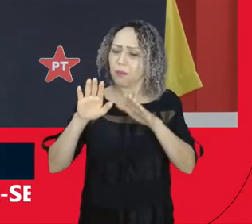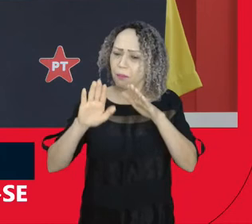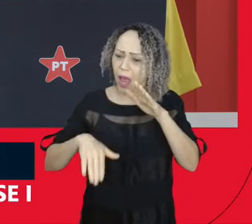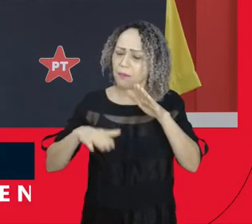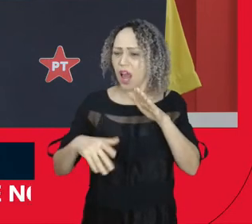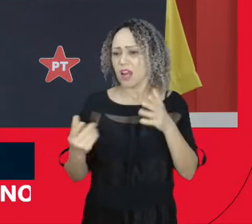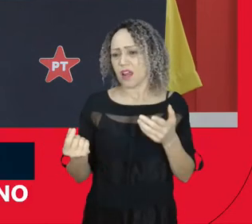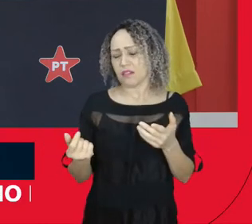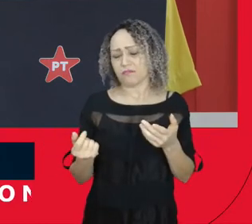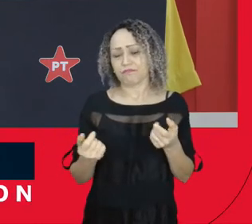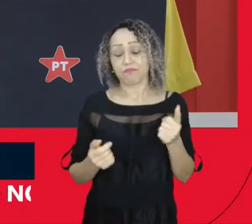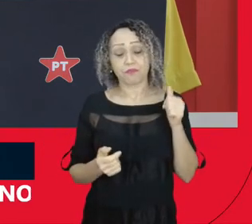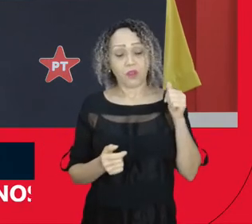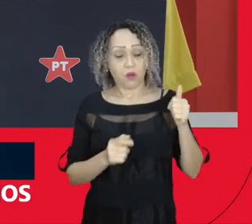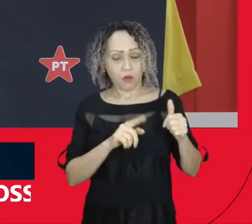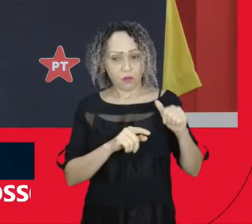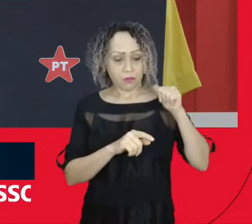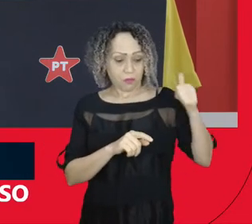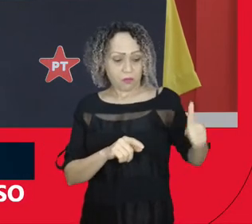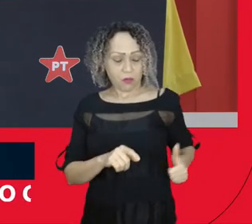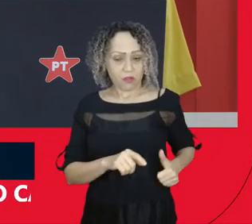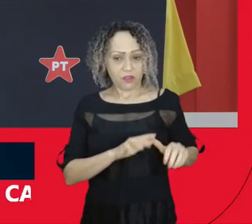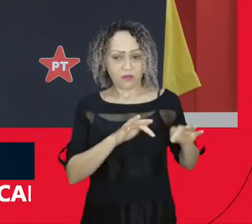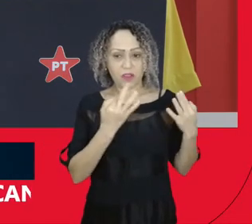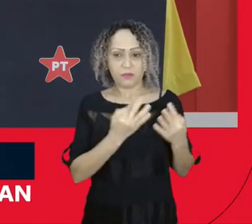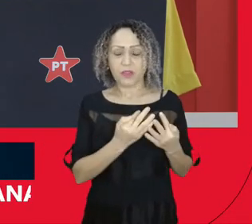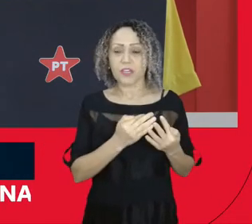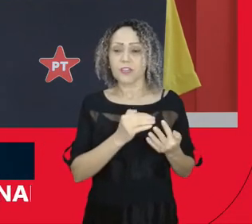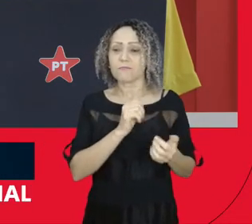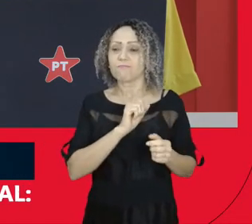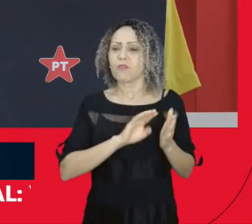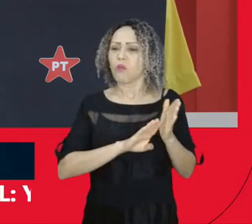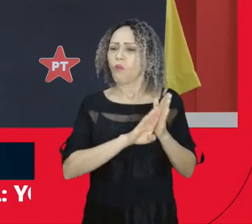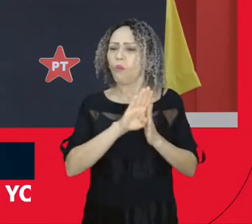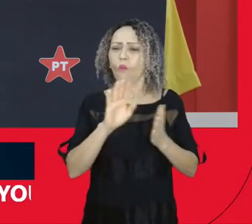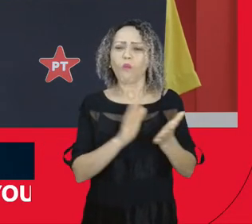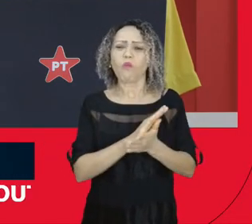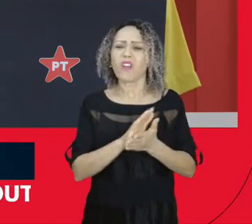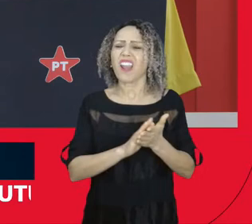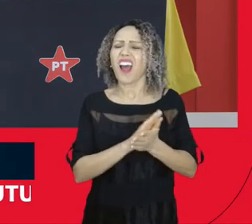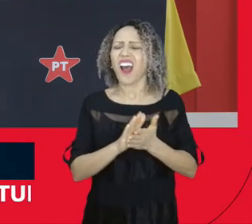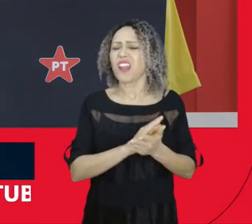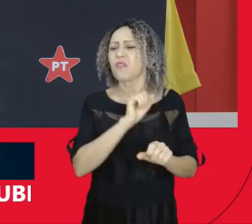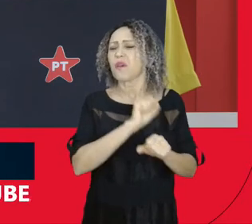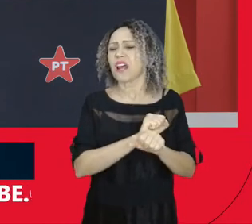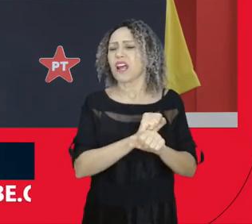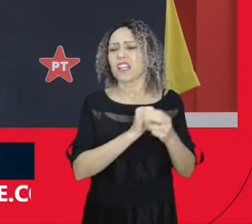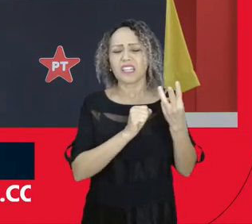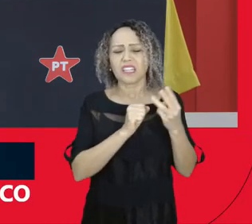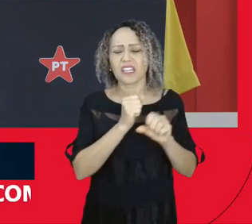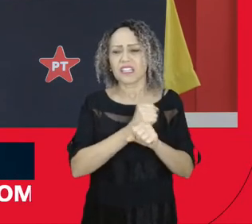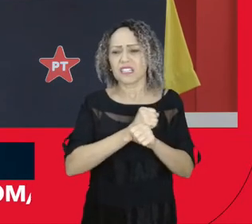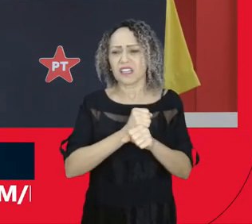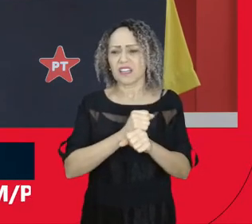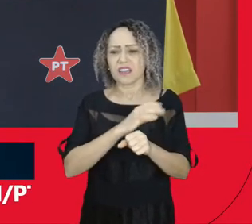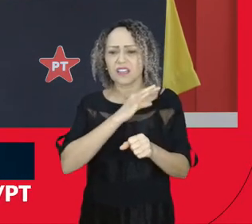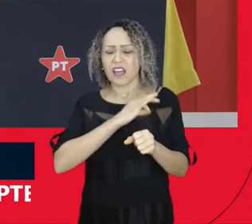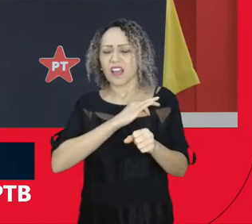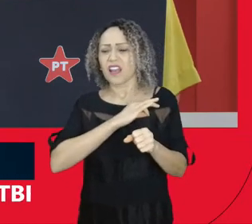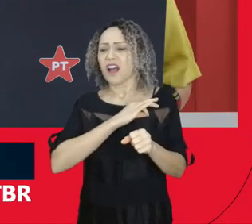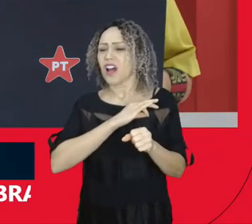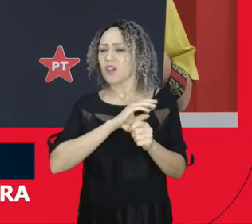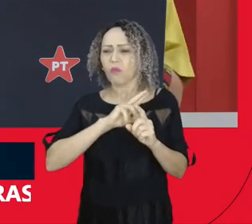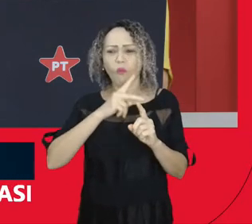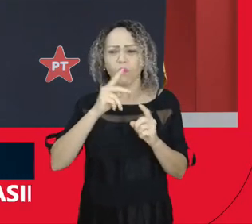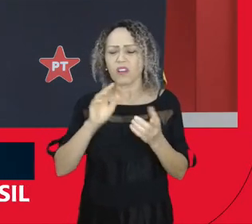Família ficou congelado 3 anos. Salário mínimo congelado, merenda escolar congelada, um monte de